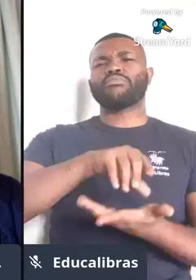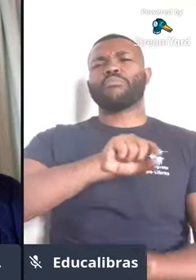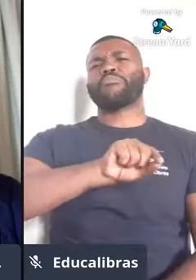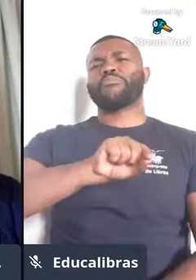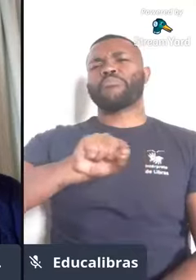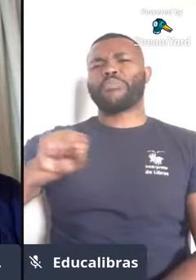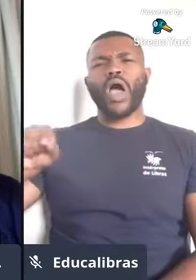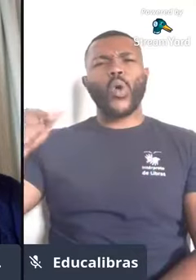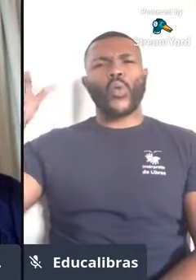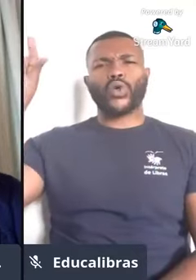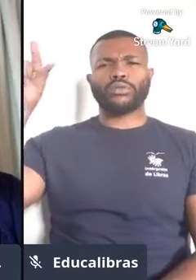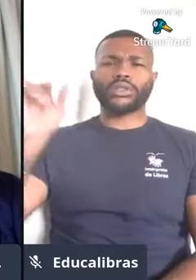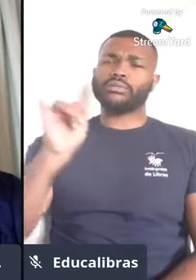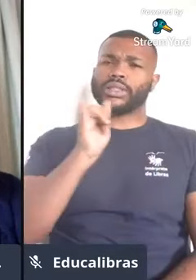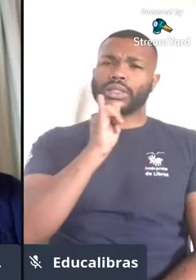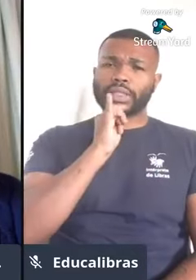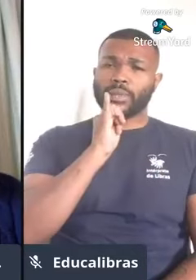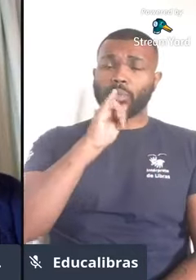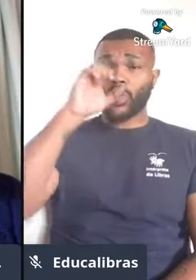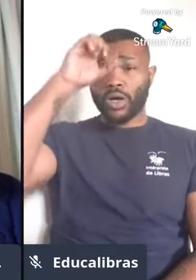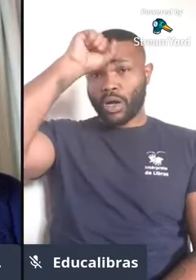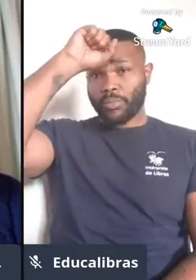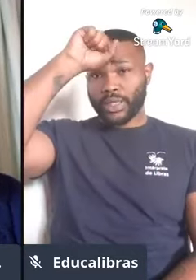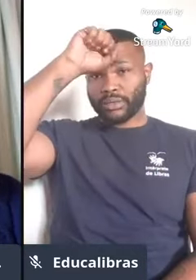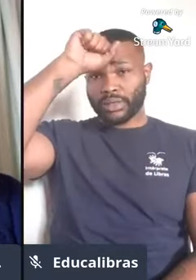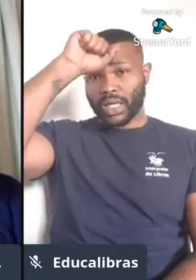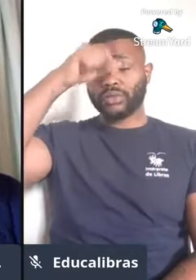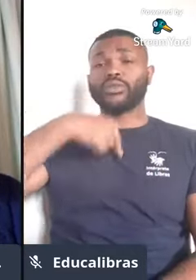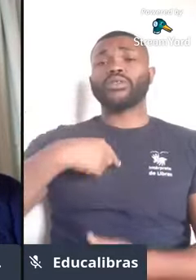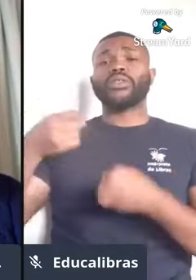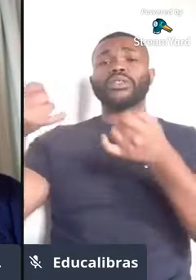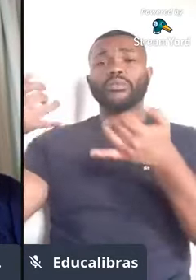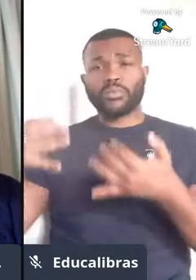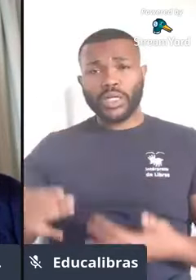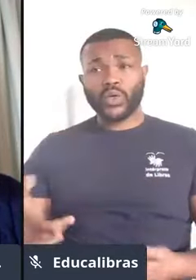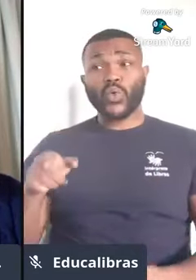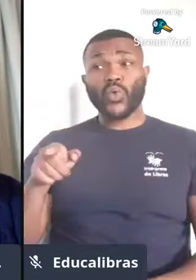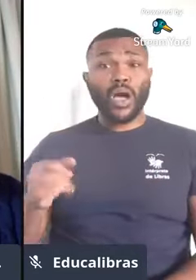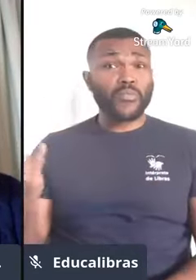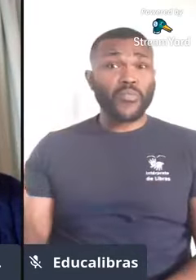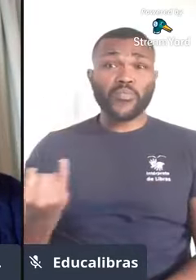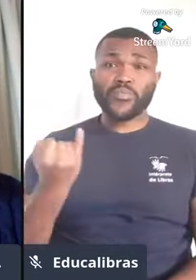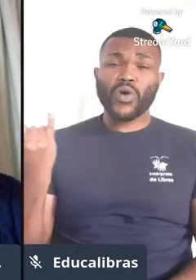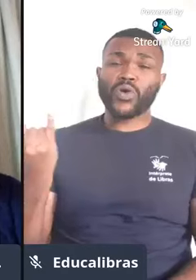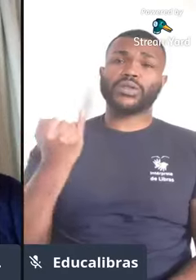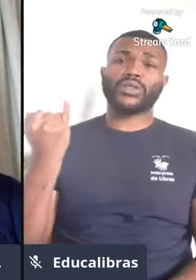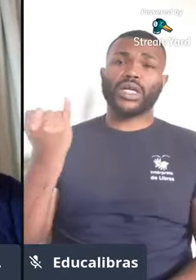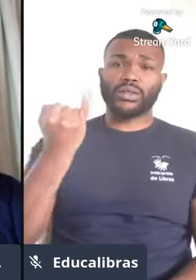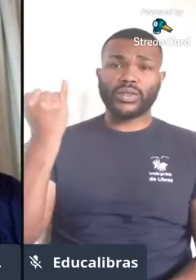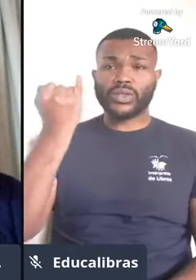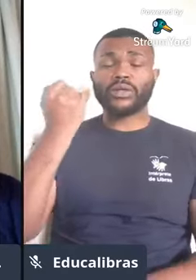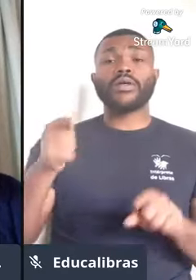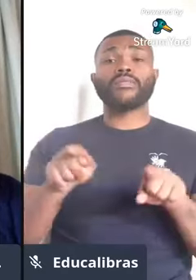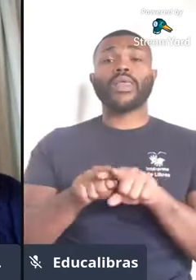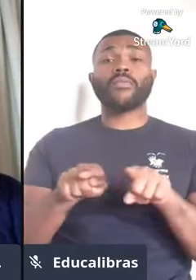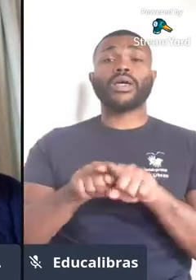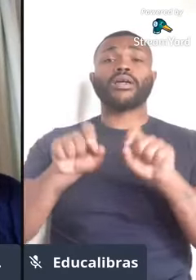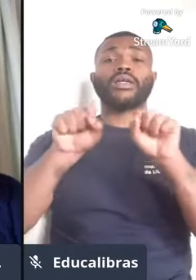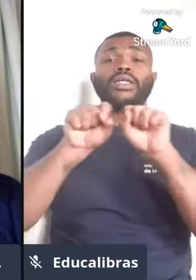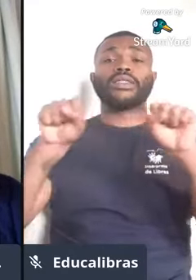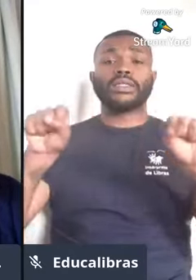à questão da aprendizagem, que eu volto a insistir, considero de fundamental importância, o chamado Sistema S, que na verdade não é